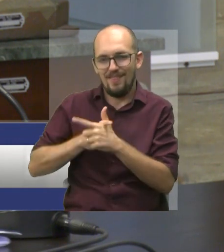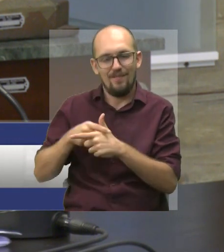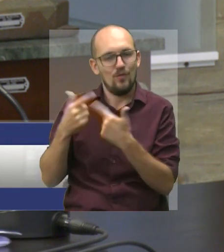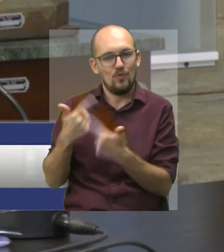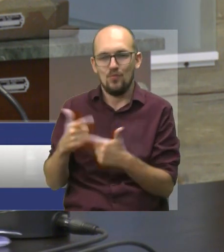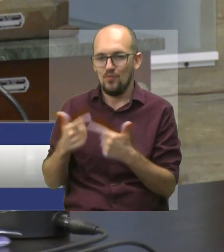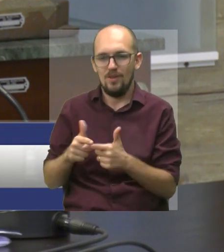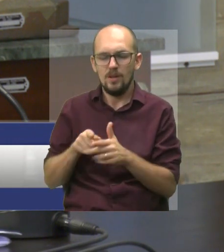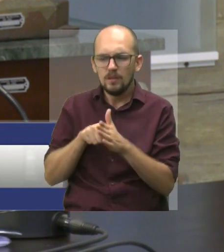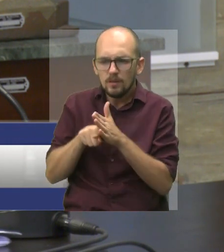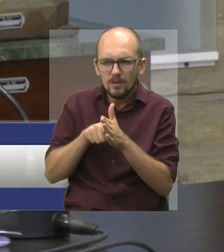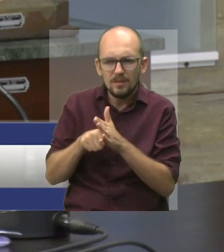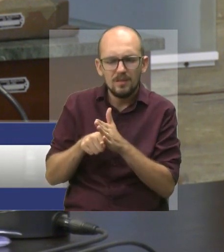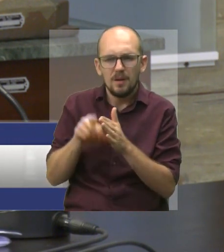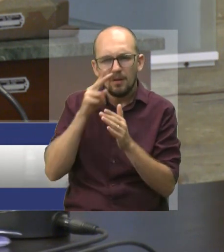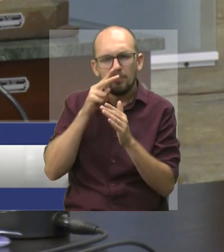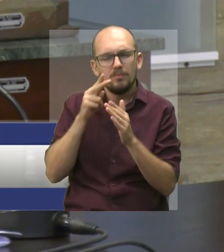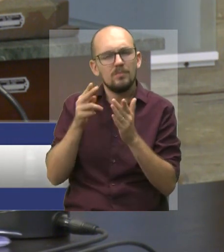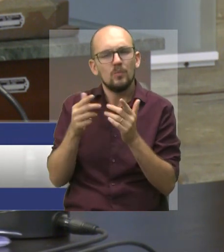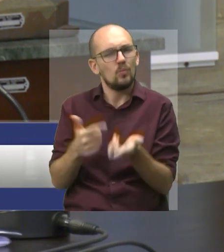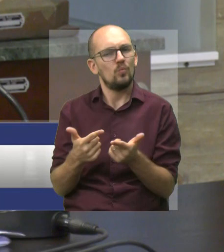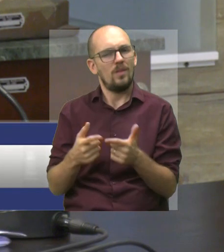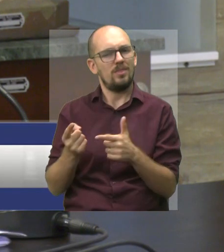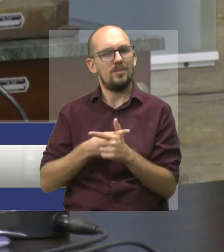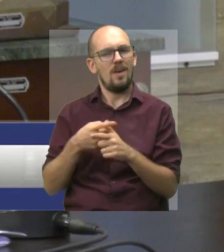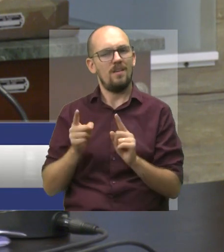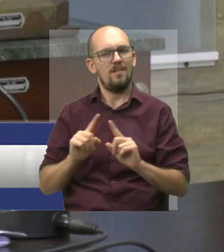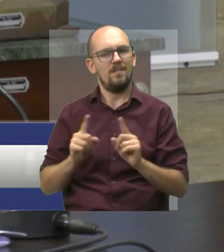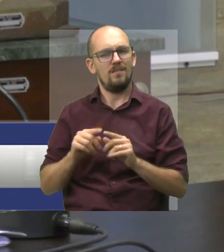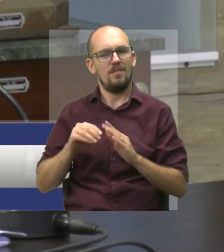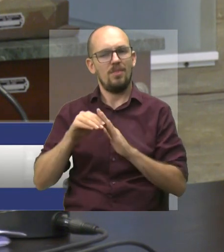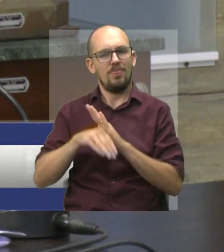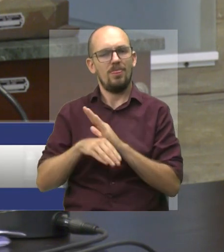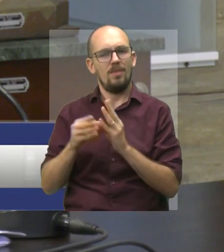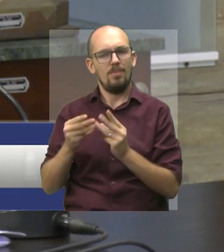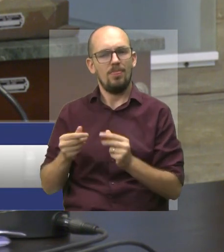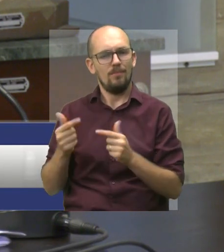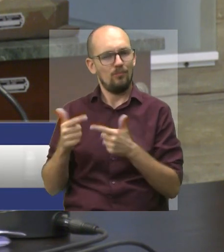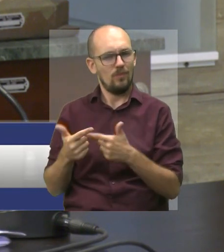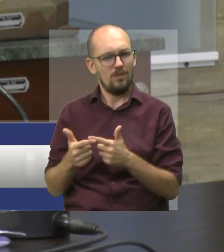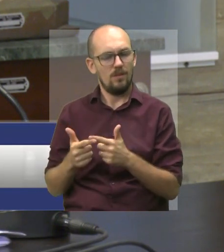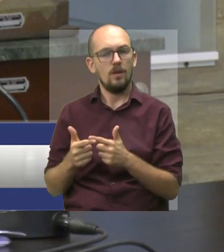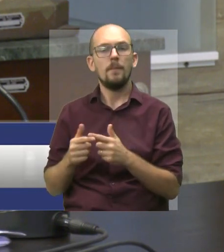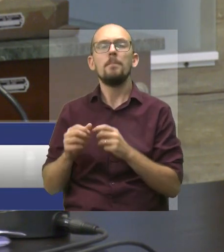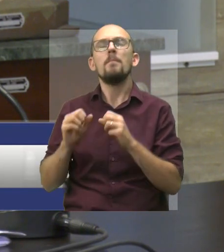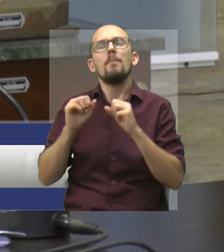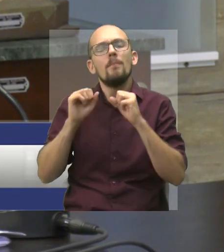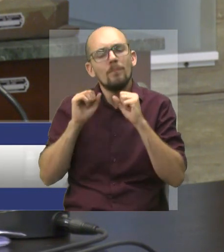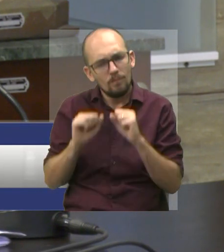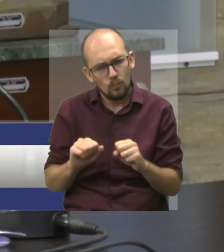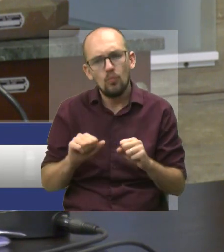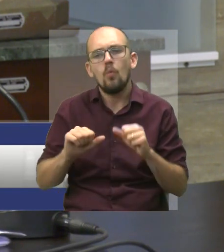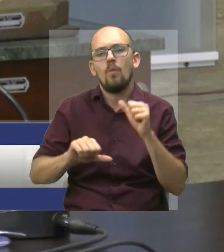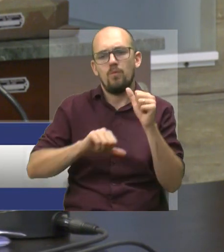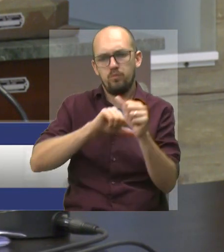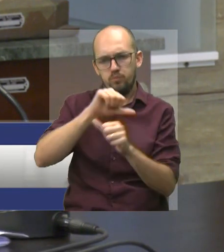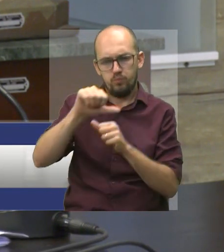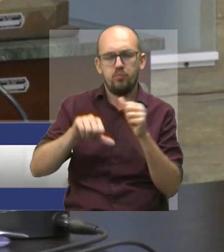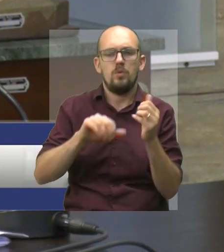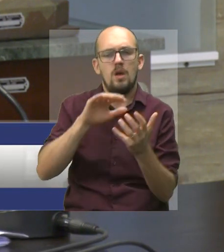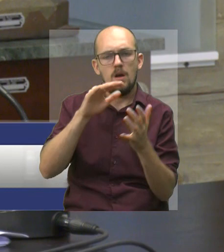E então a gente entende que algum tipo de mudança pode existir, mas não há